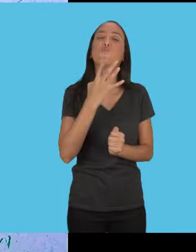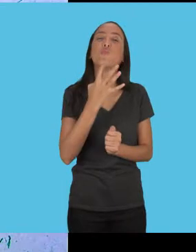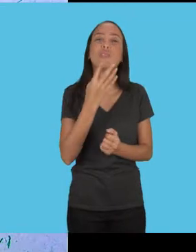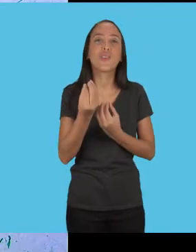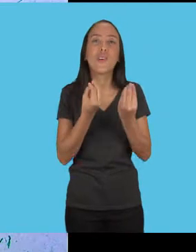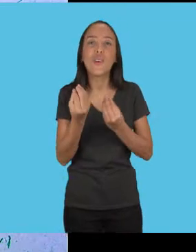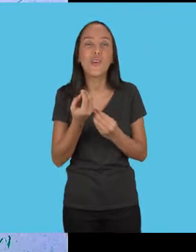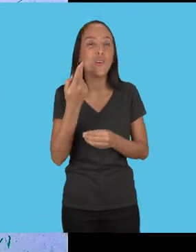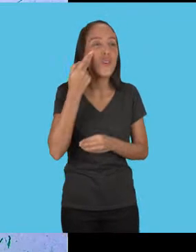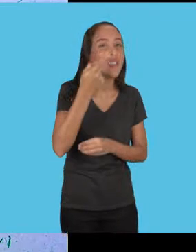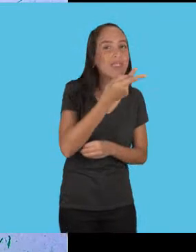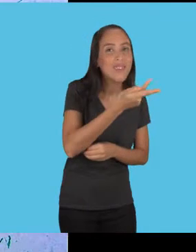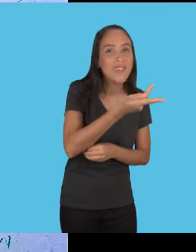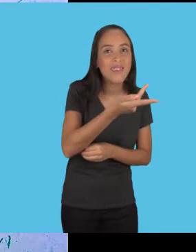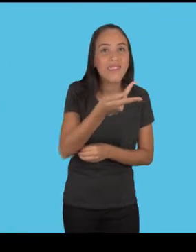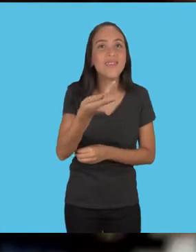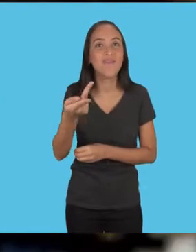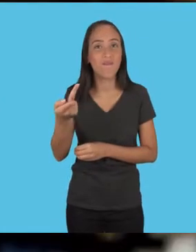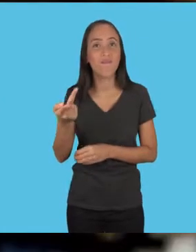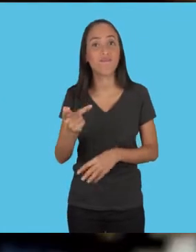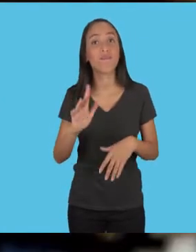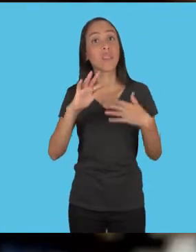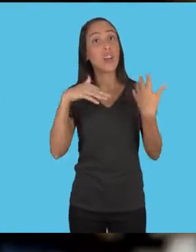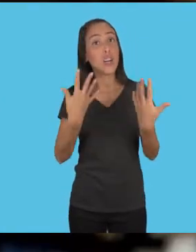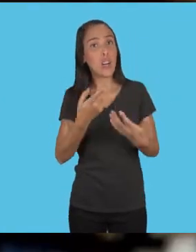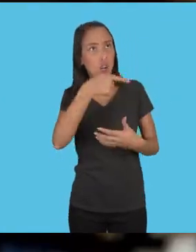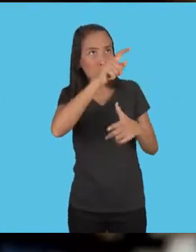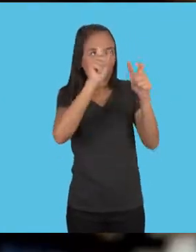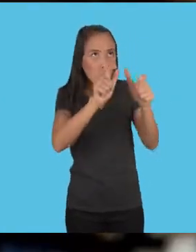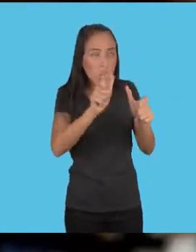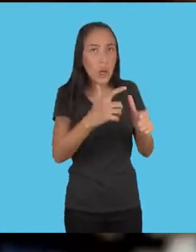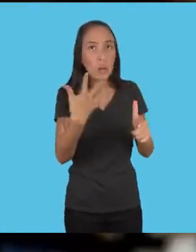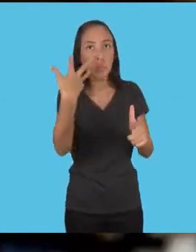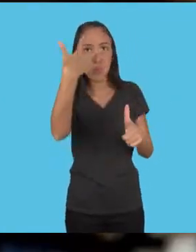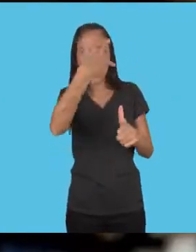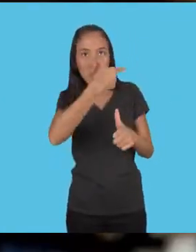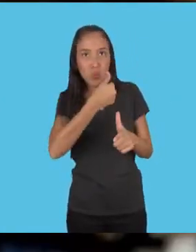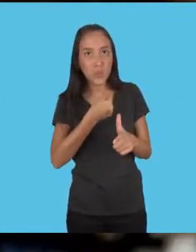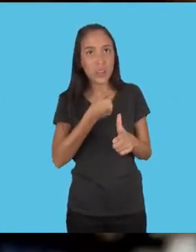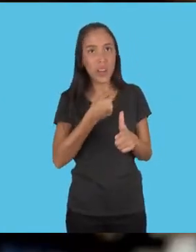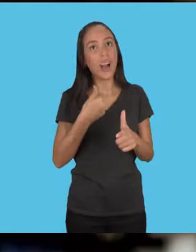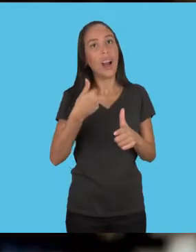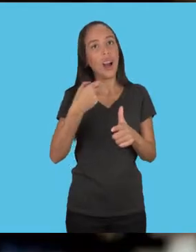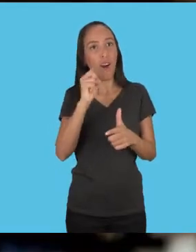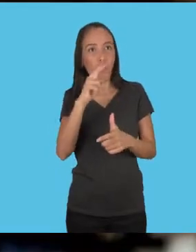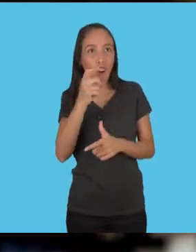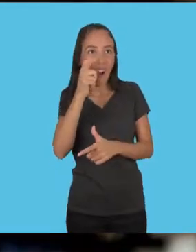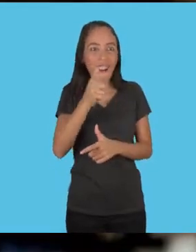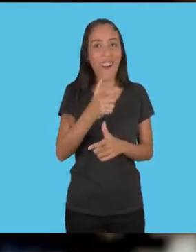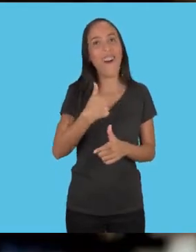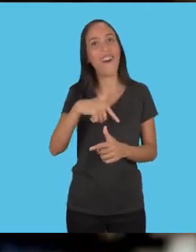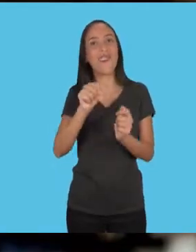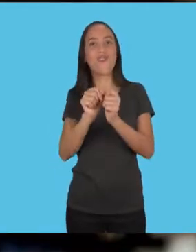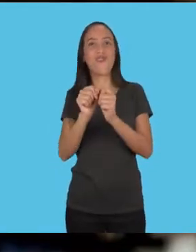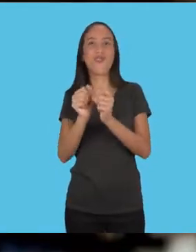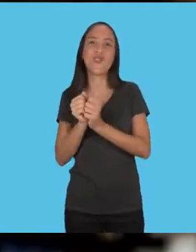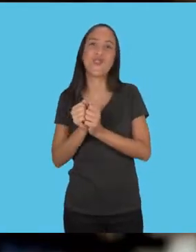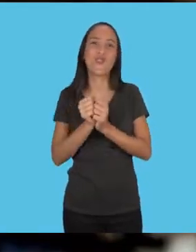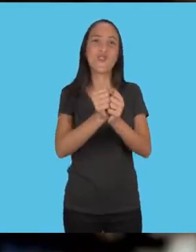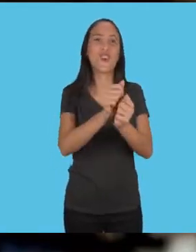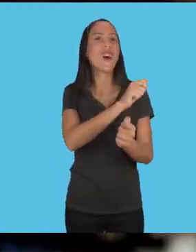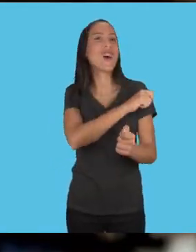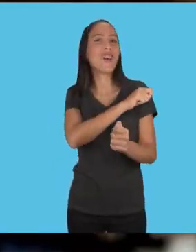conhecer as redondezas. Quando eles iam a alguns lugares que eram bonitos ou interessantes, a gente ia junto com